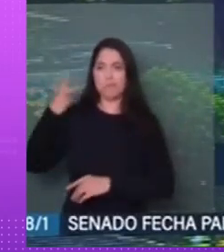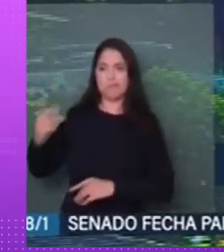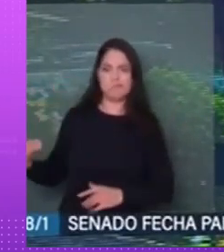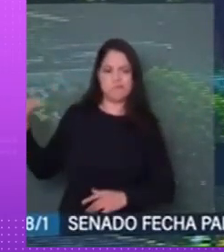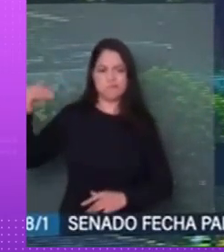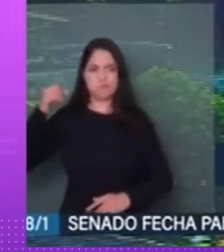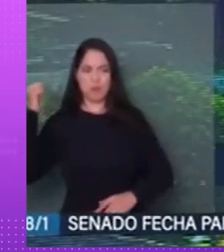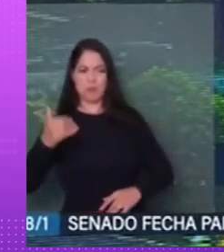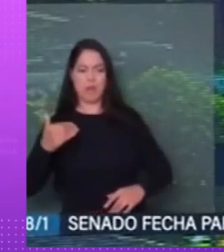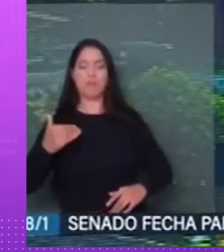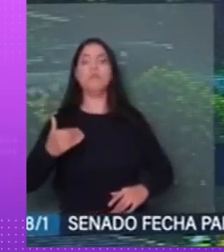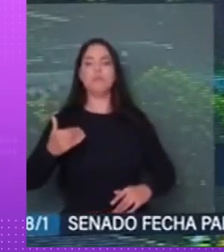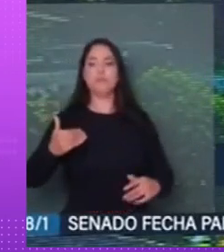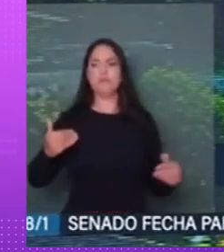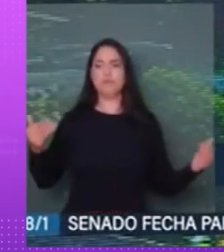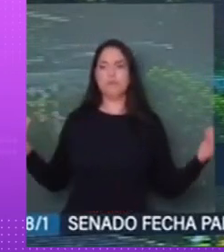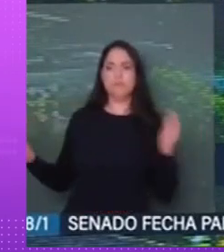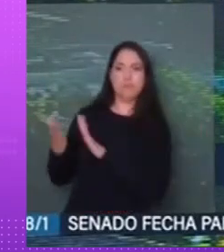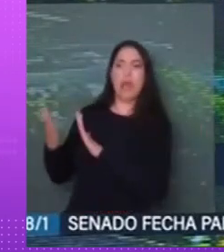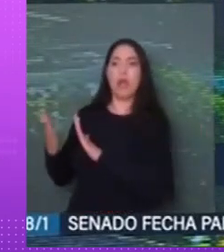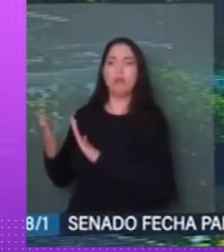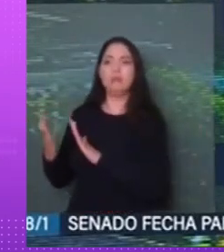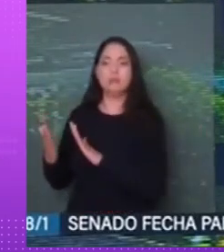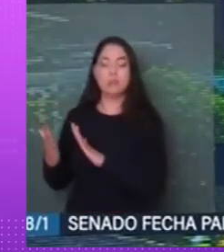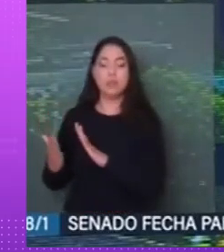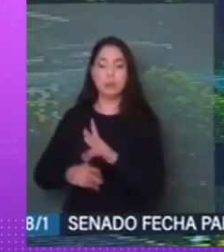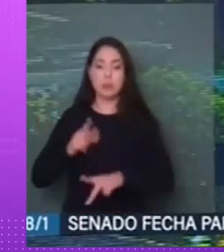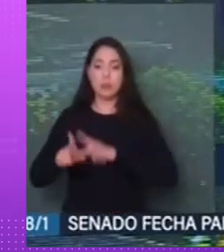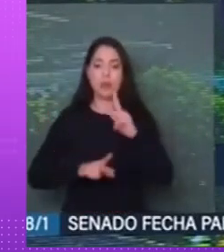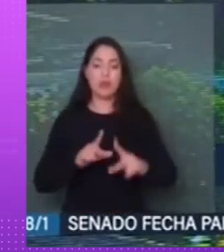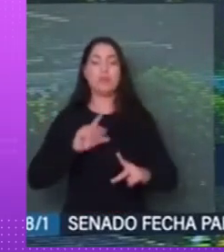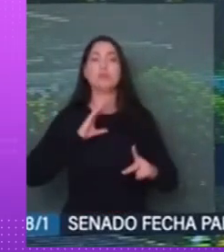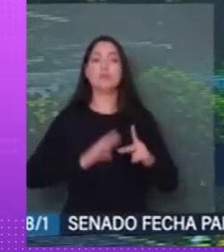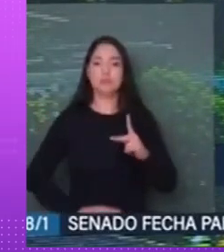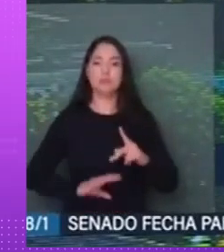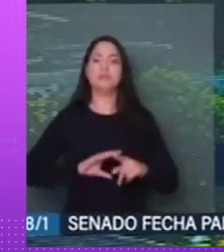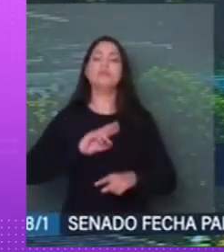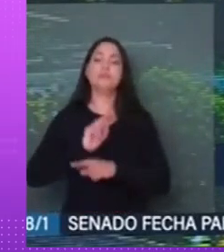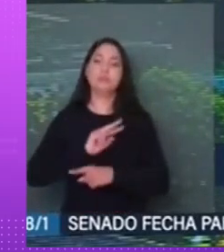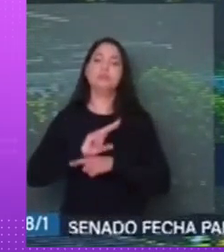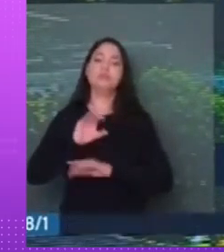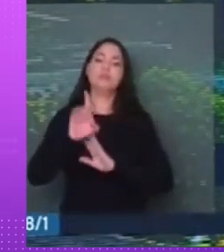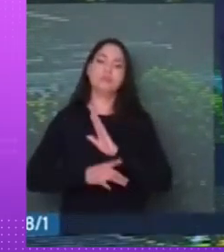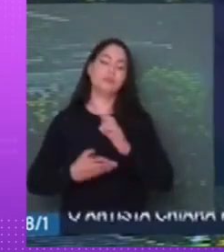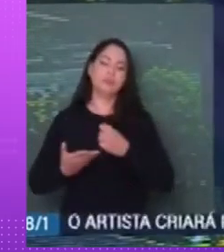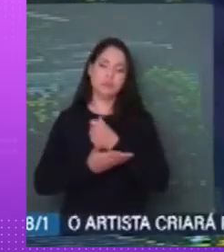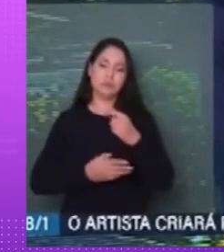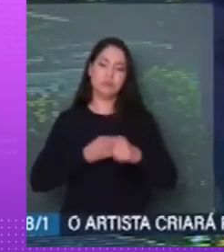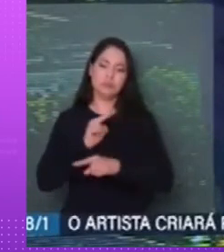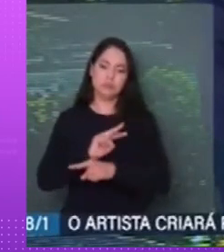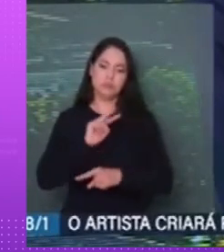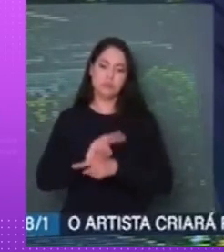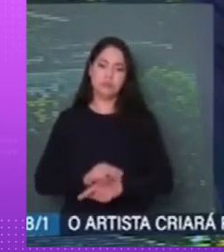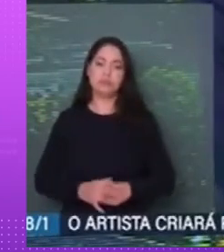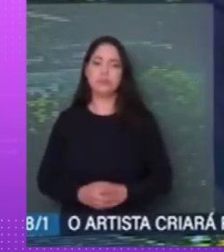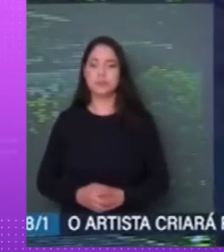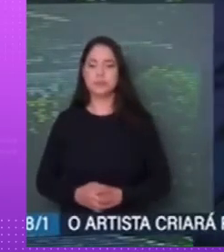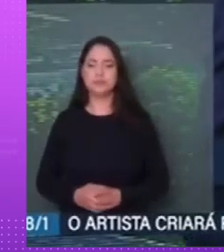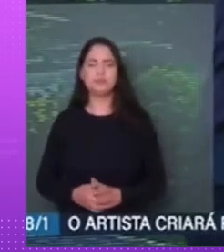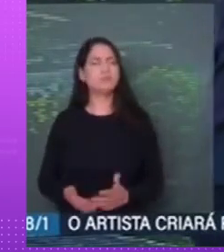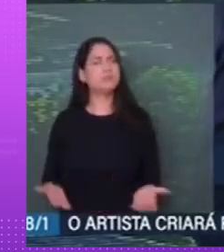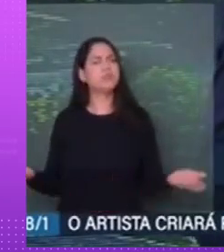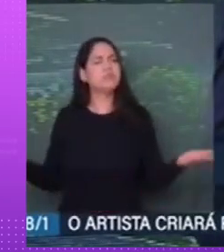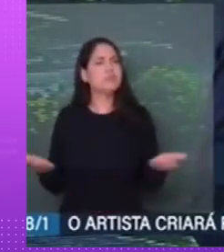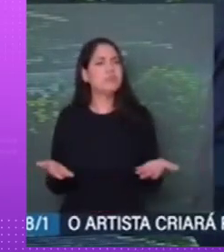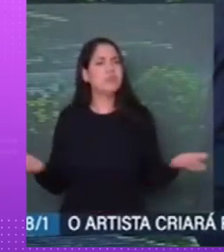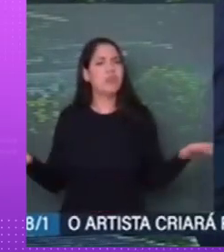Os agentes informaram que o alvo era um estudante natural de Maringá que residia em Londrina, mas como o homem se mudou, a operação não